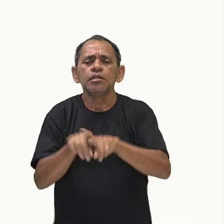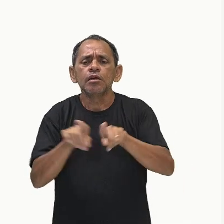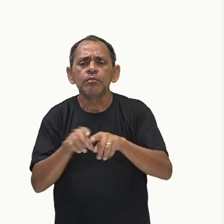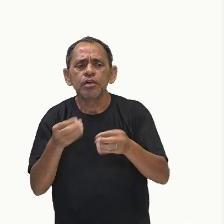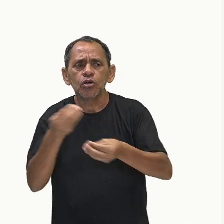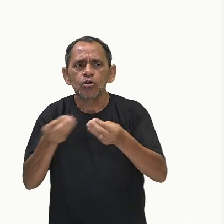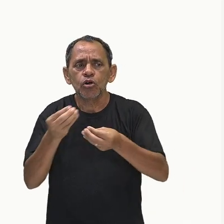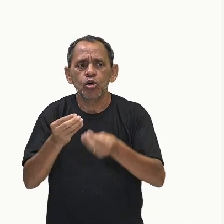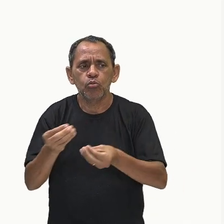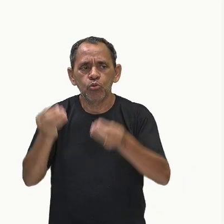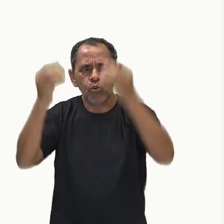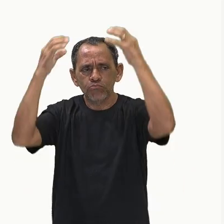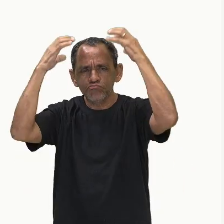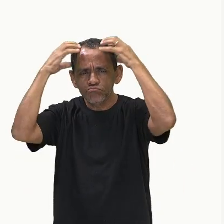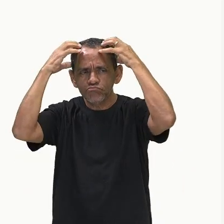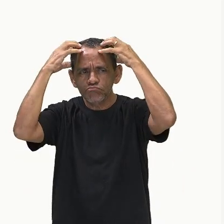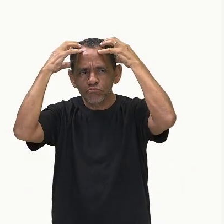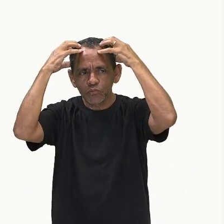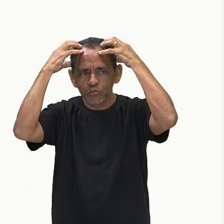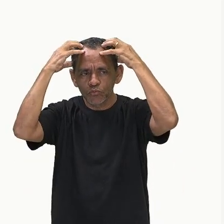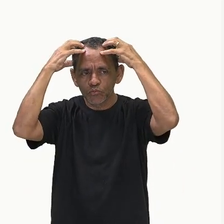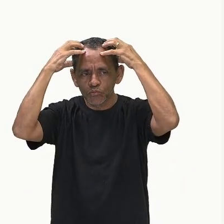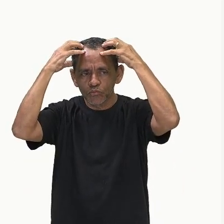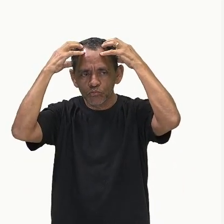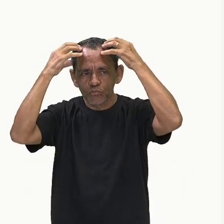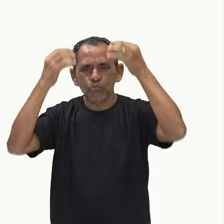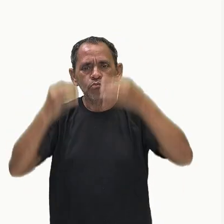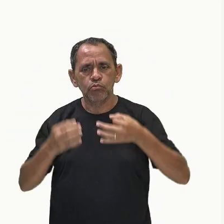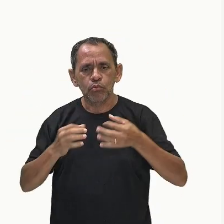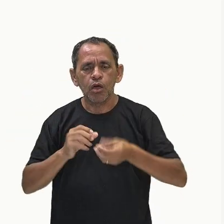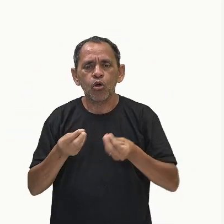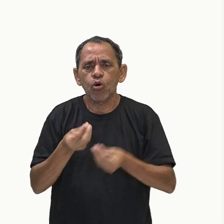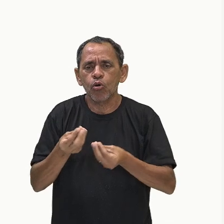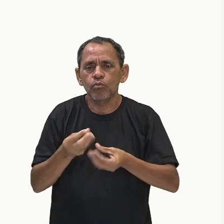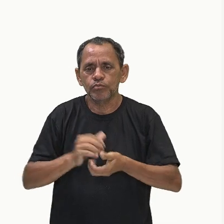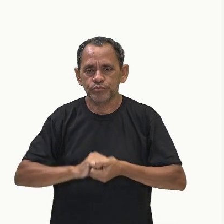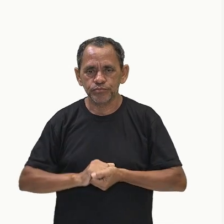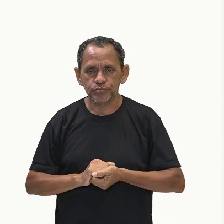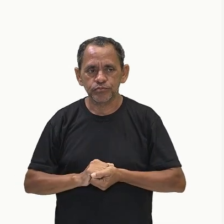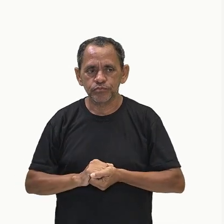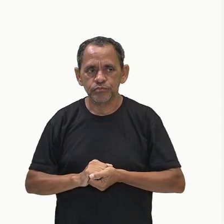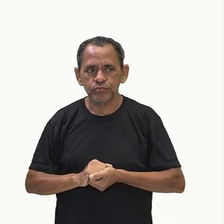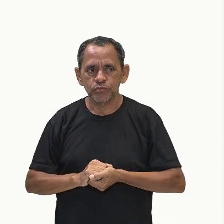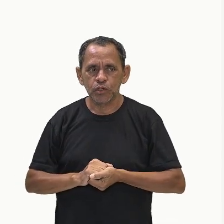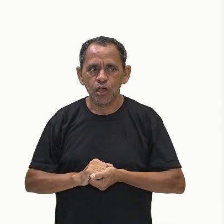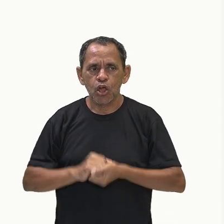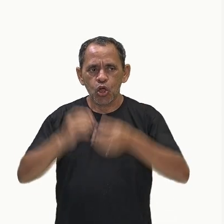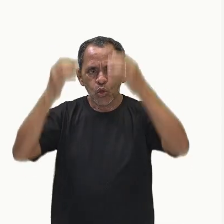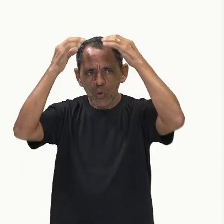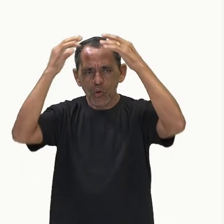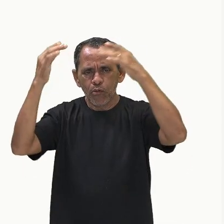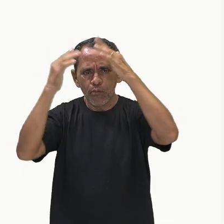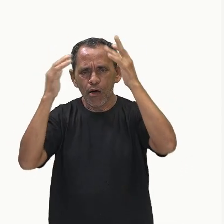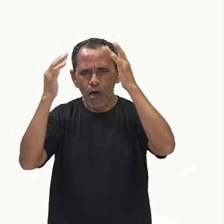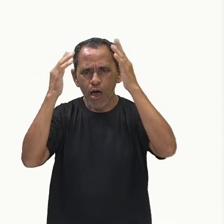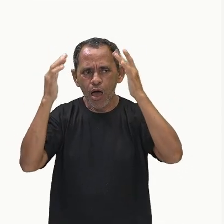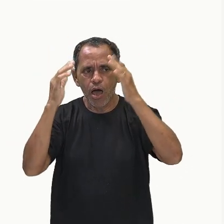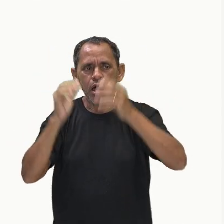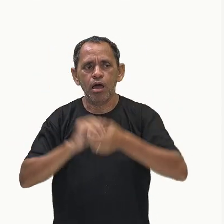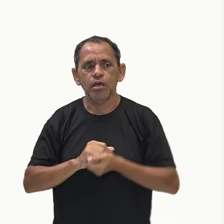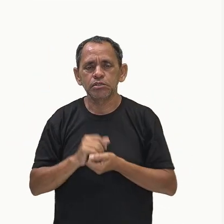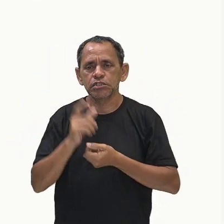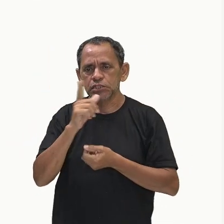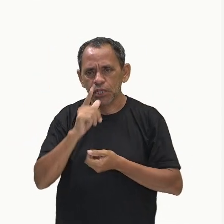ele é formado pelo cérebro, tá aqui, ó, cerebelo e o tronco encefálico. E aí